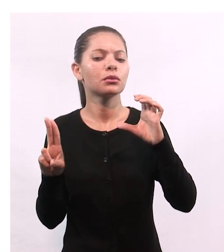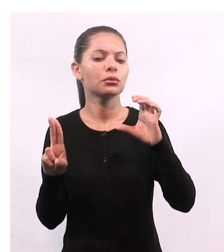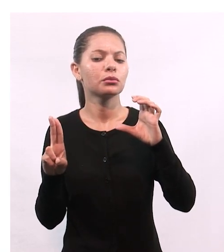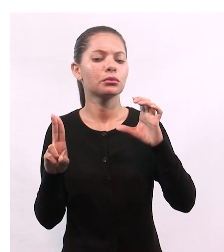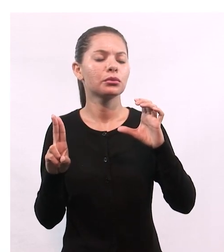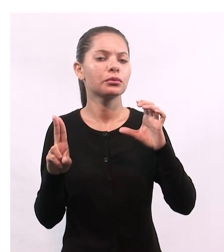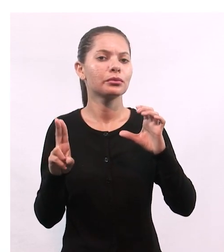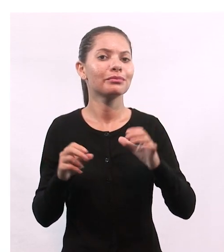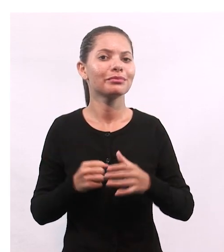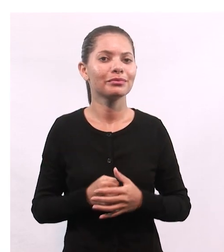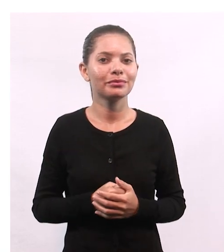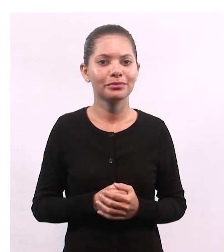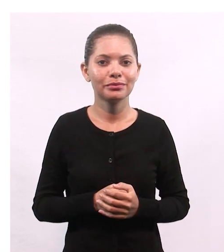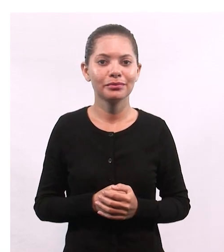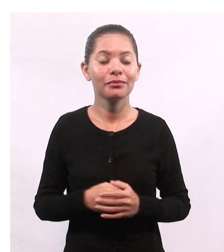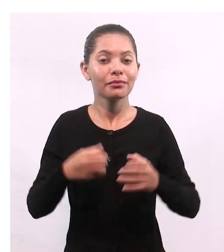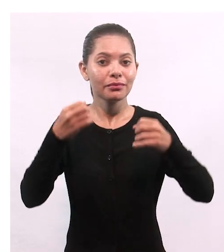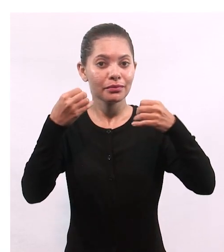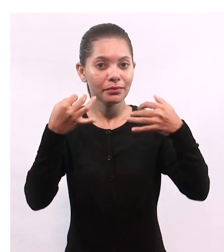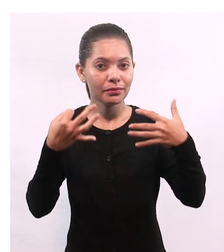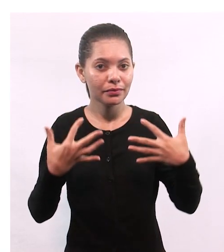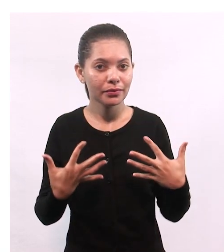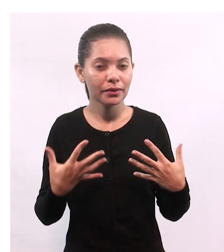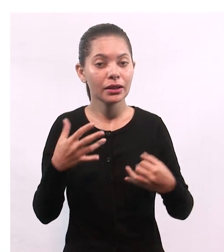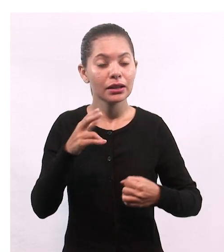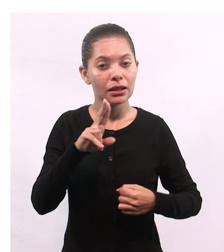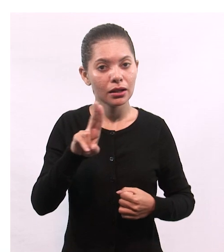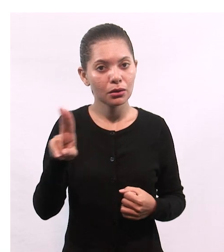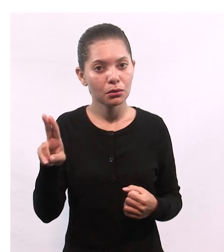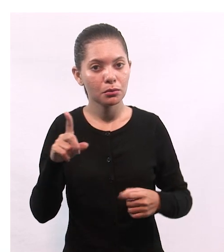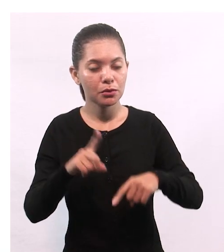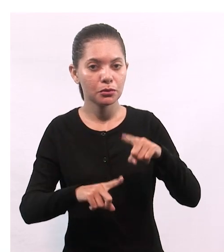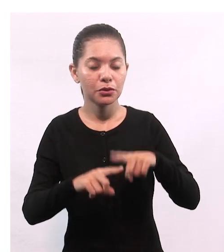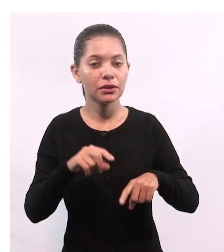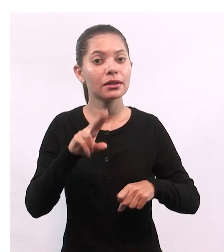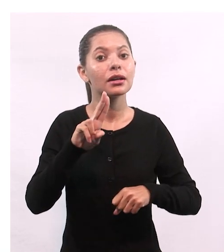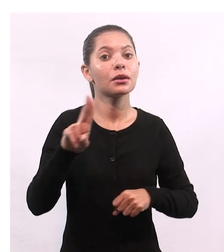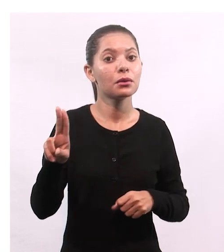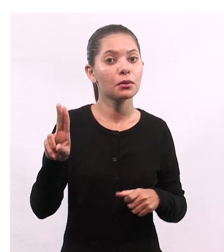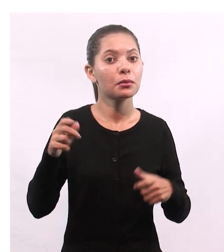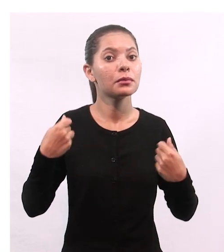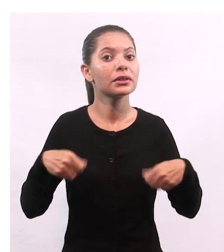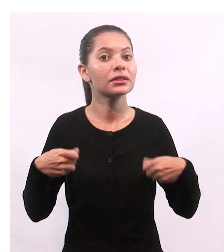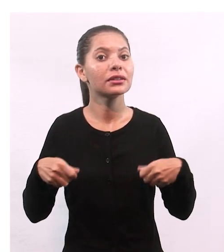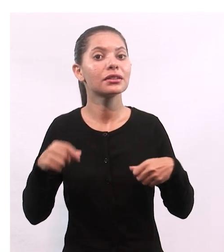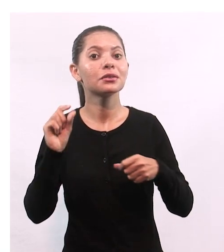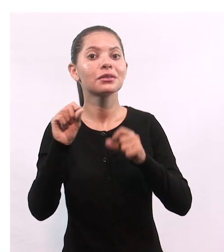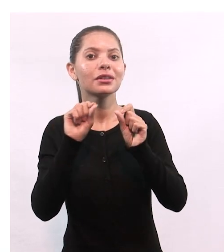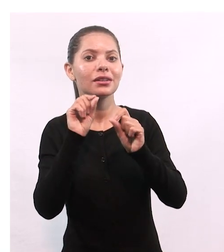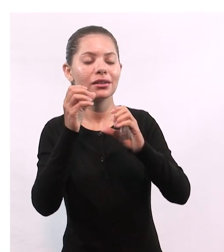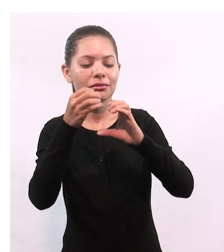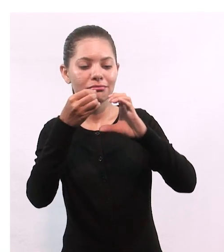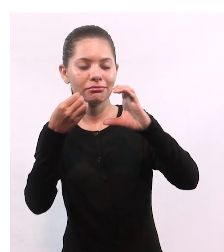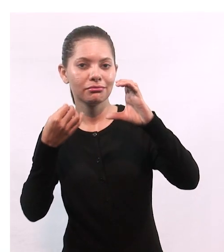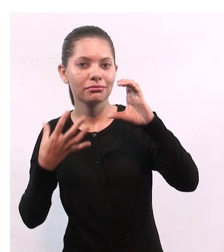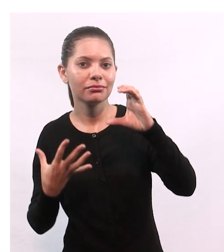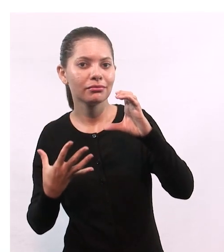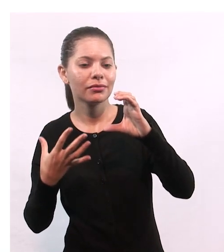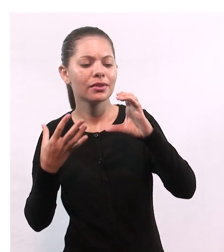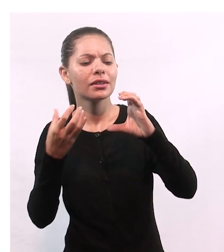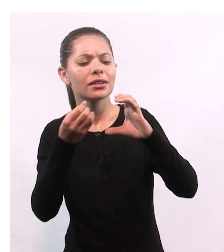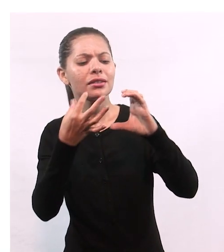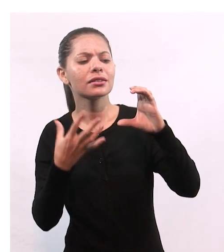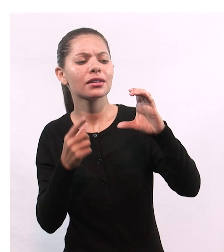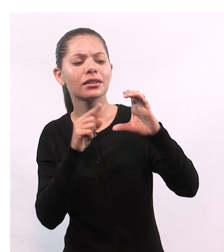gente poder chamar aquele conjunto de inteiro. Definição, dar nome aos objetos. Para dar nome, a gente caracteriza esse